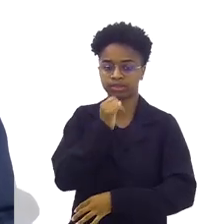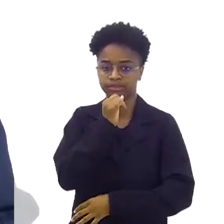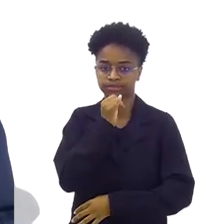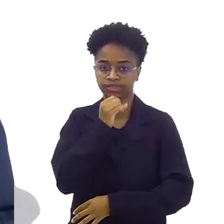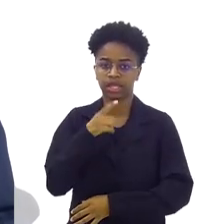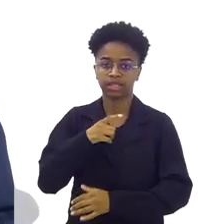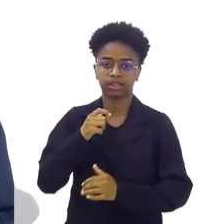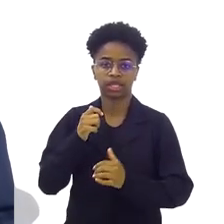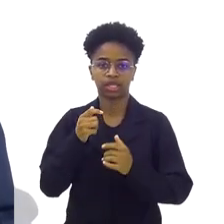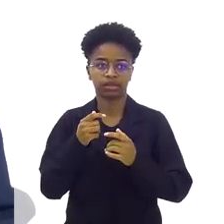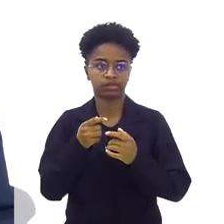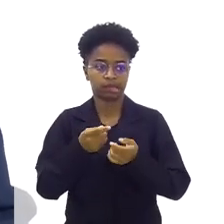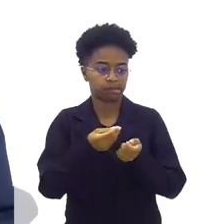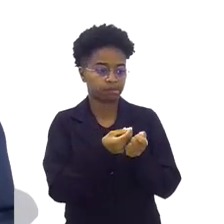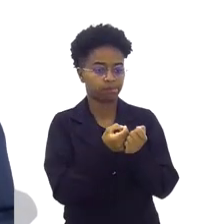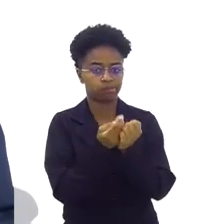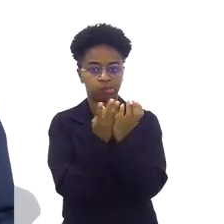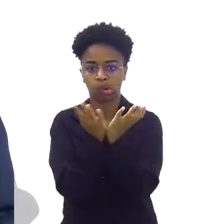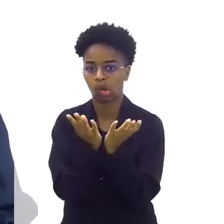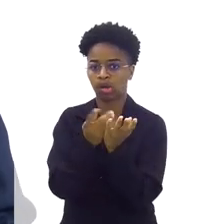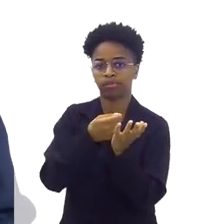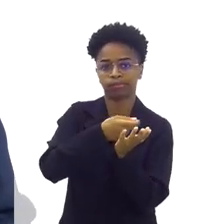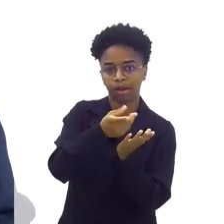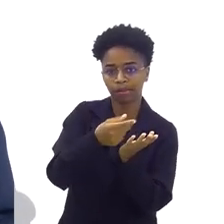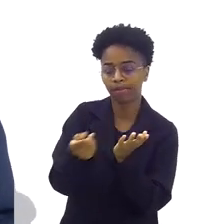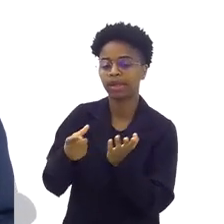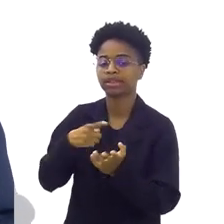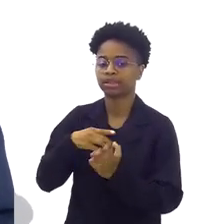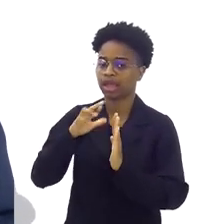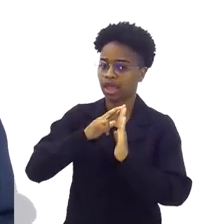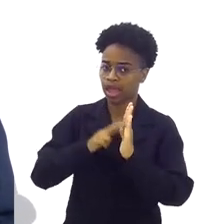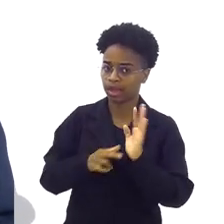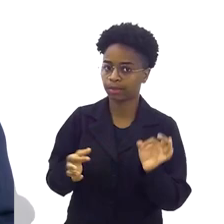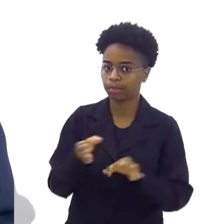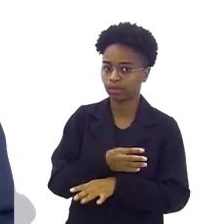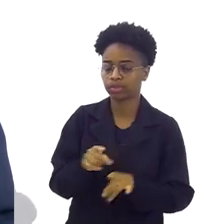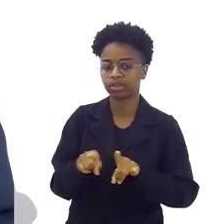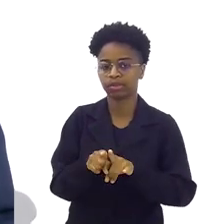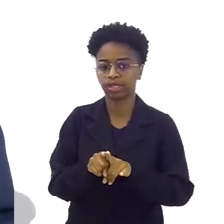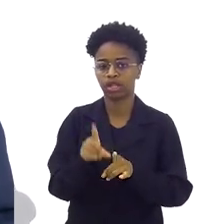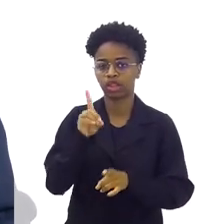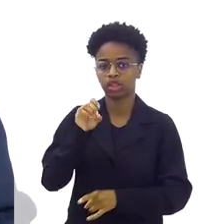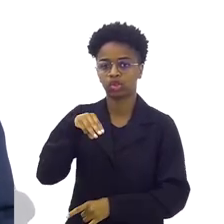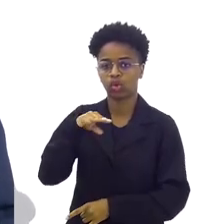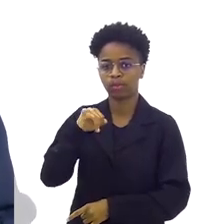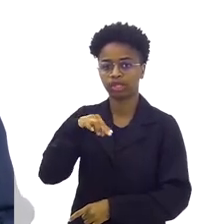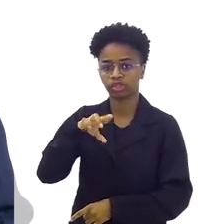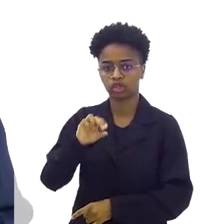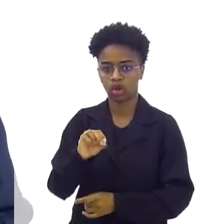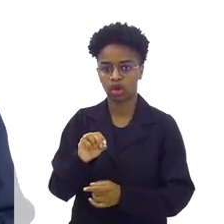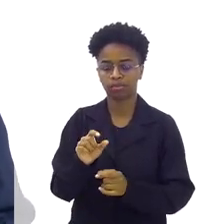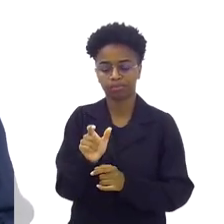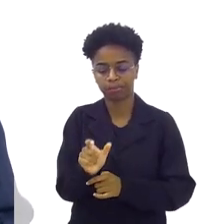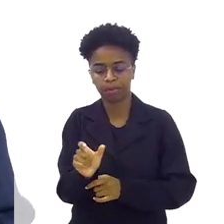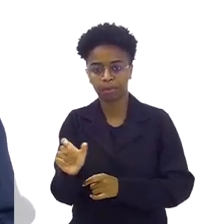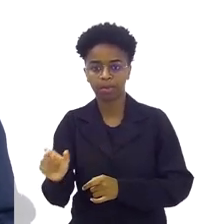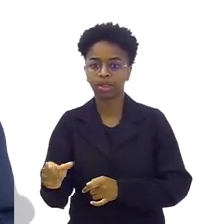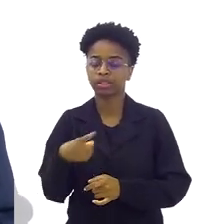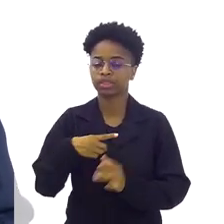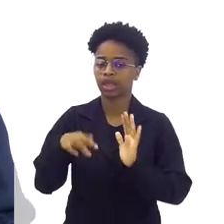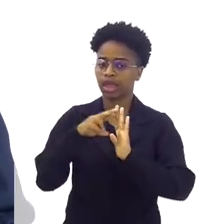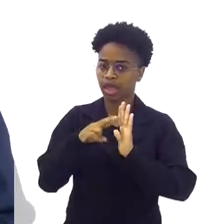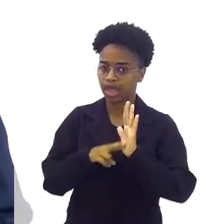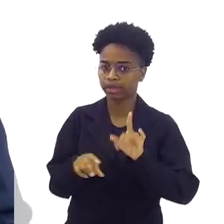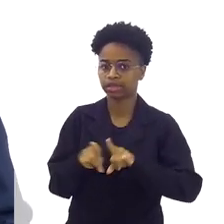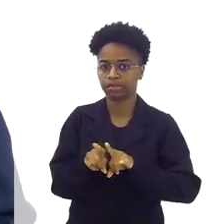definidas. Você jogando um jogo de carta, uma sueca, você tem as regras definidas. Você jogando um dominó, que seja,